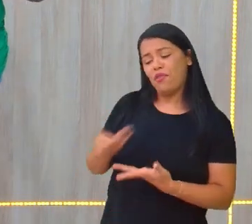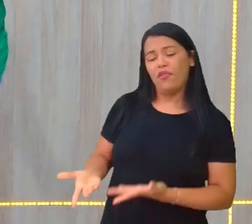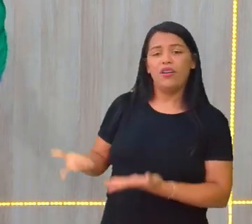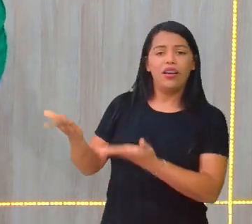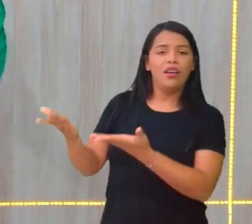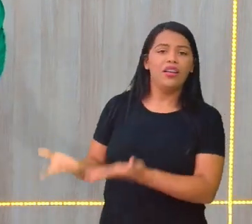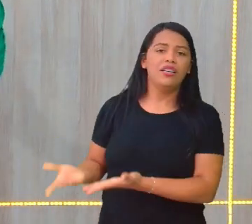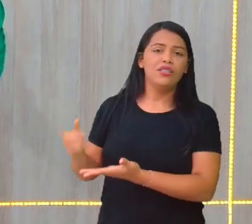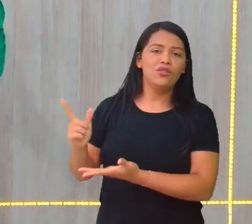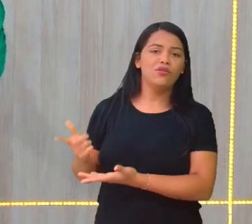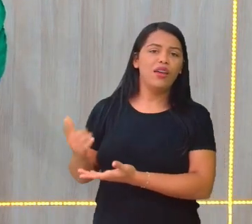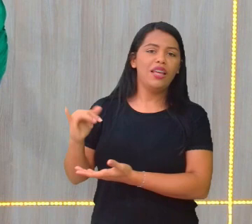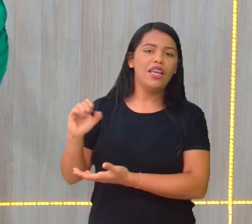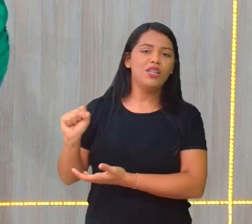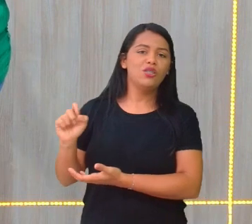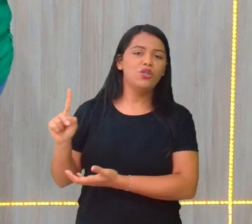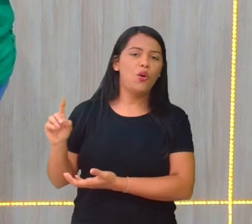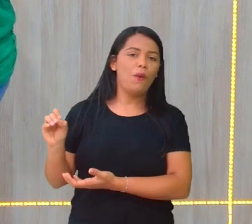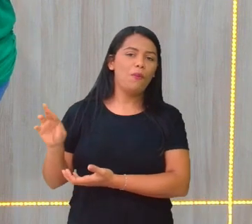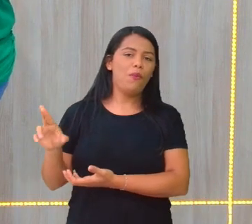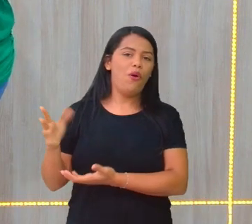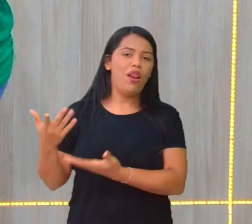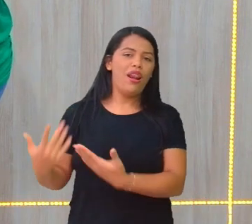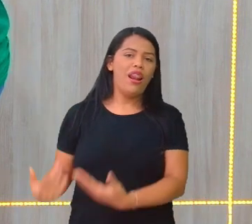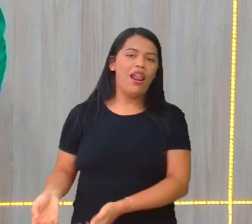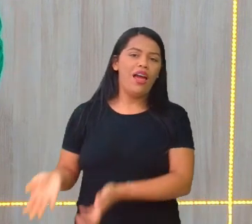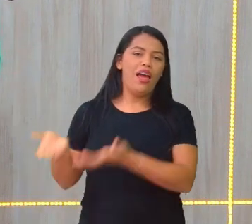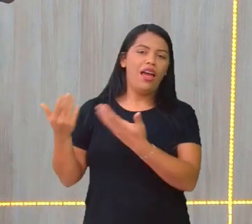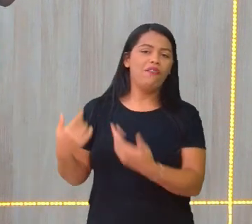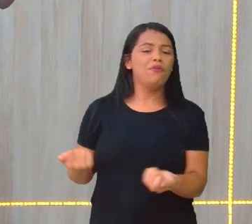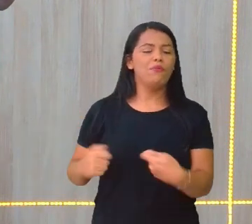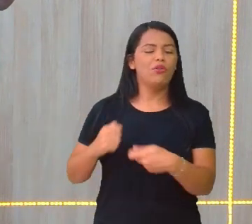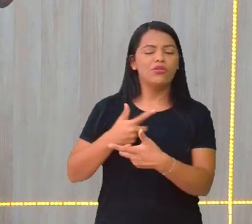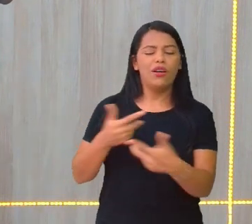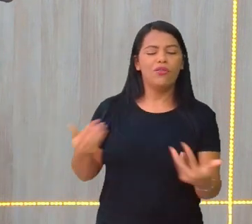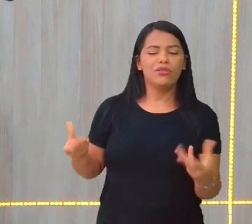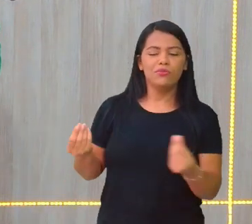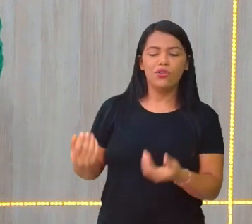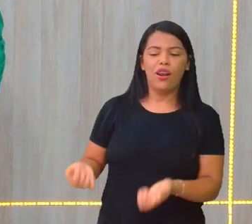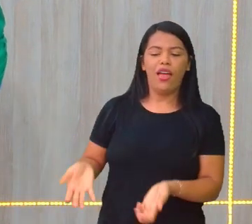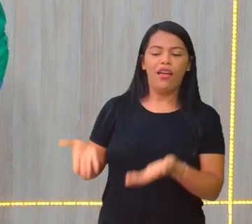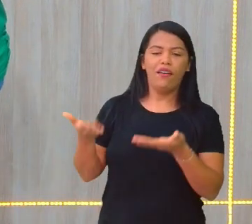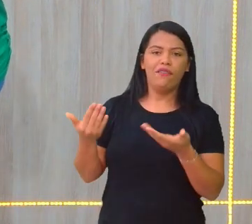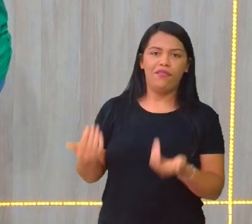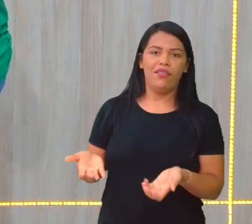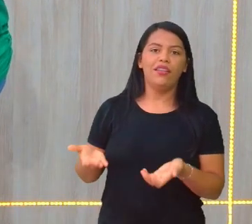o quê? Isopor? Isso. Né? Pode ser uma coisa bem leve.